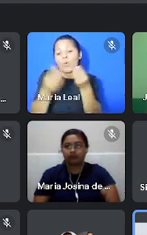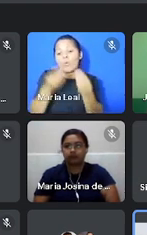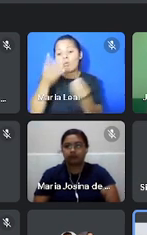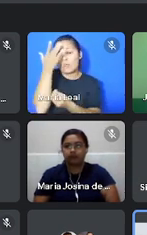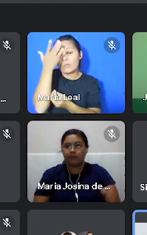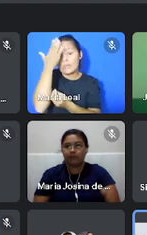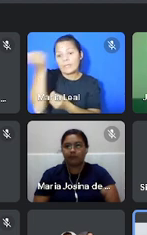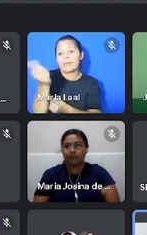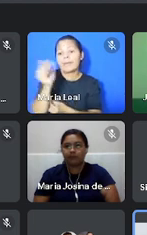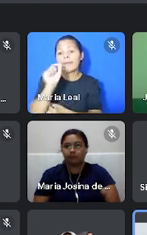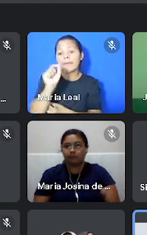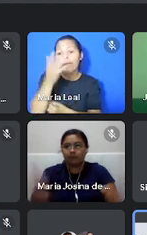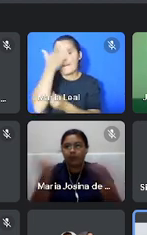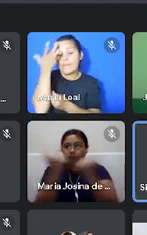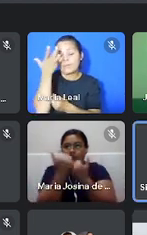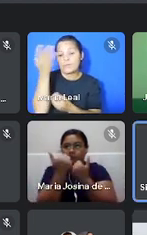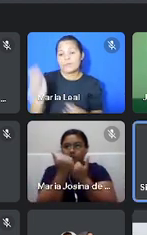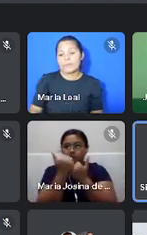trio?